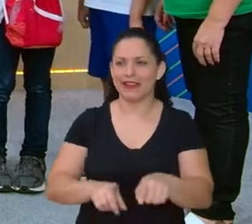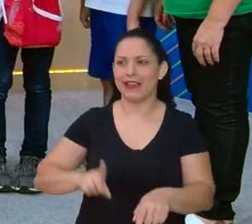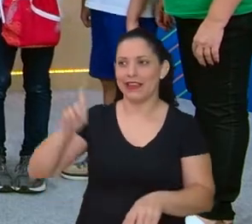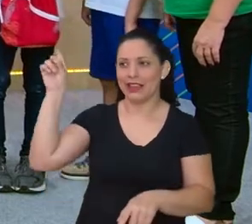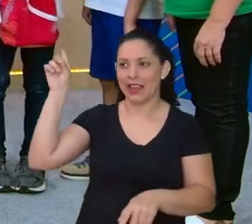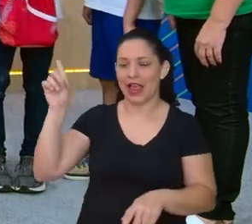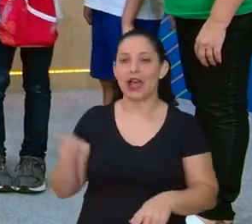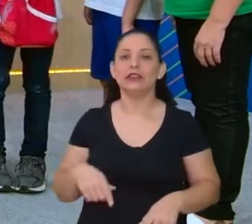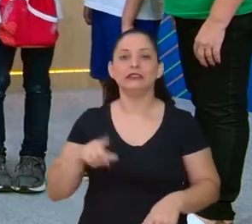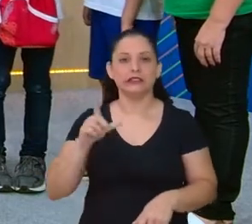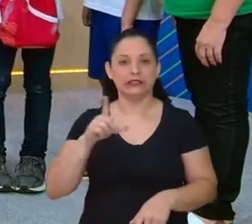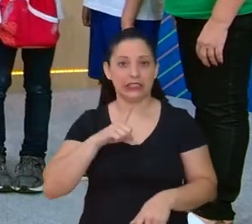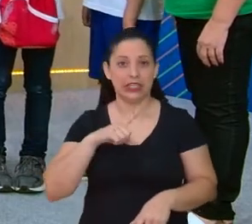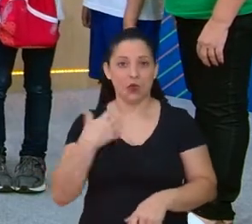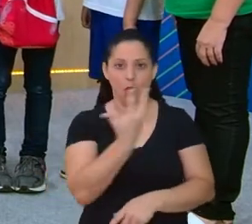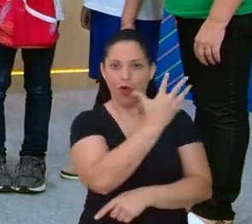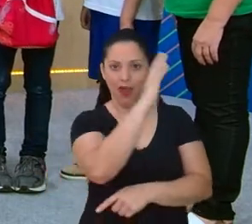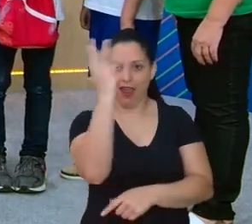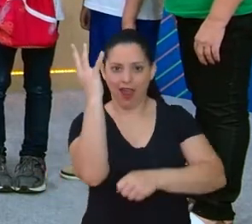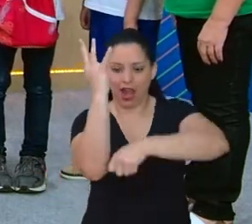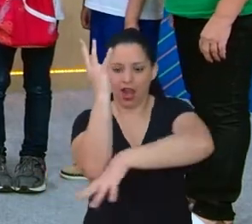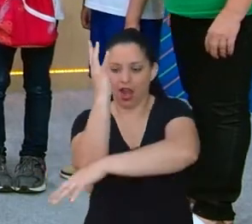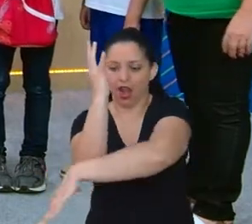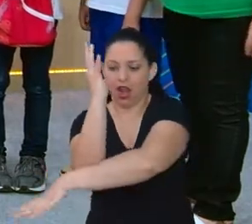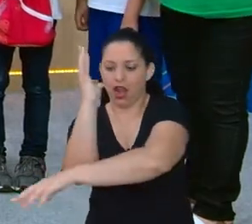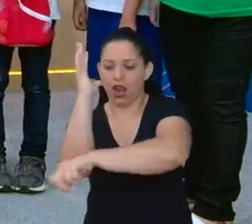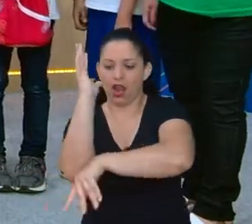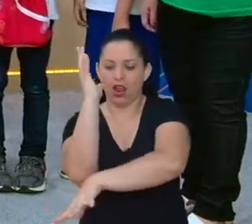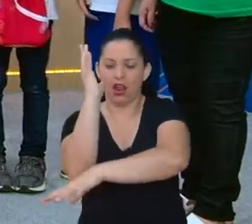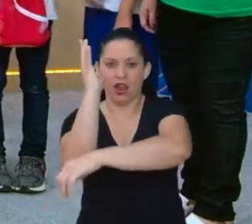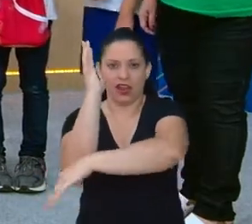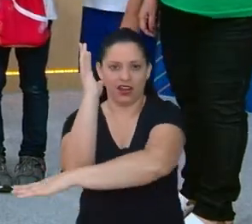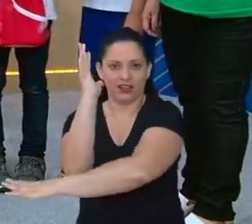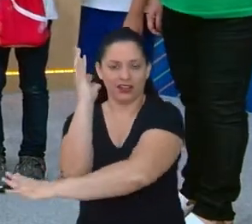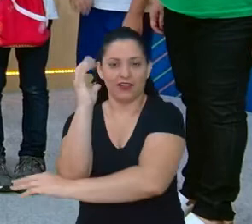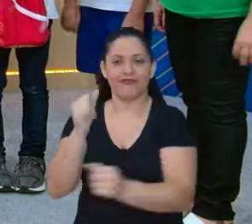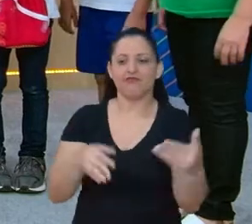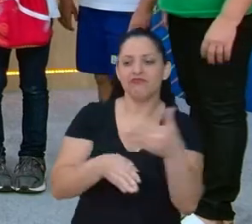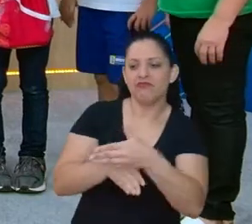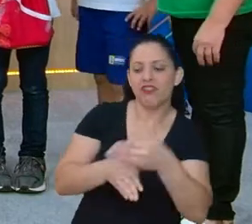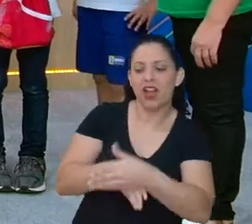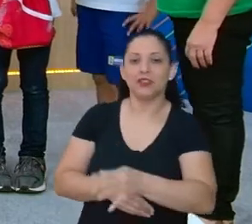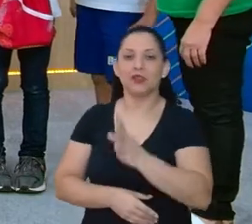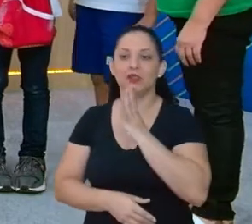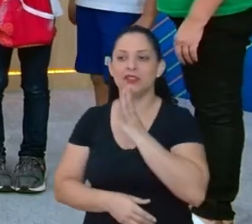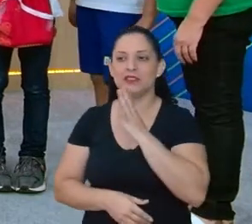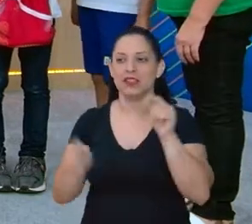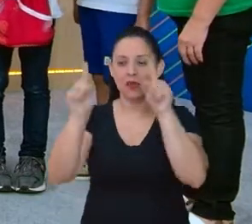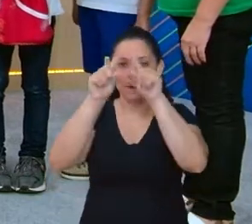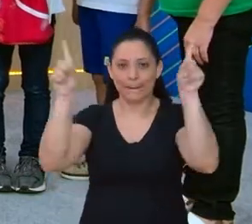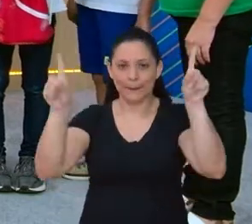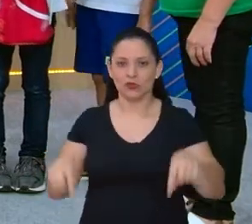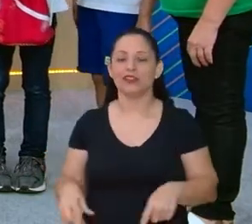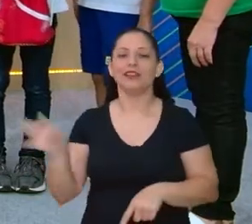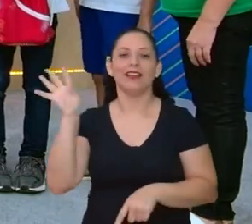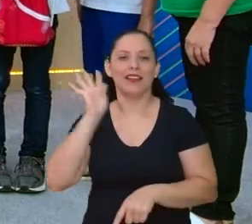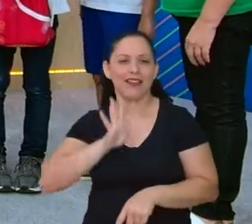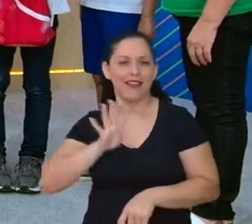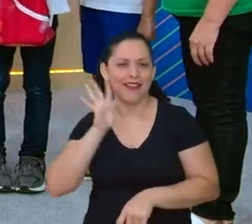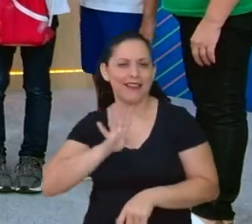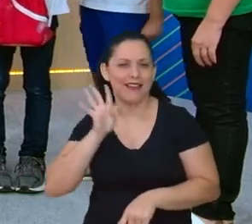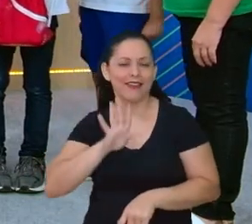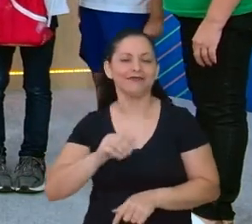Parque do Caiara, e tem o manguezal, onde eles também vão lá conhecer. Ai, e está sendo um projeto bem legal, bem integrativo.